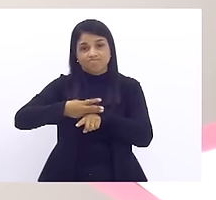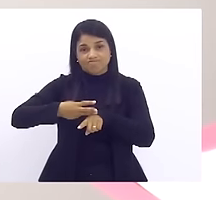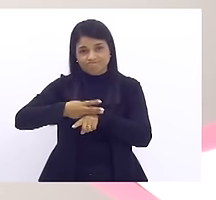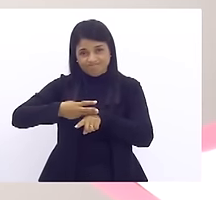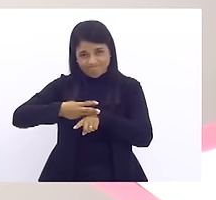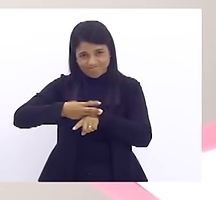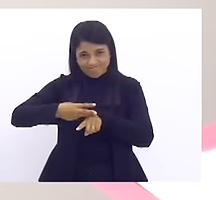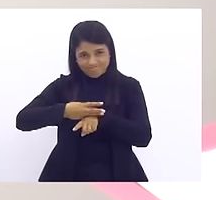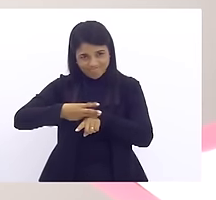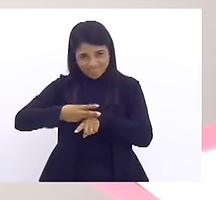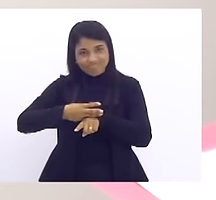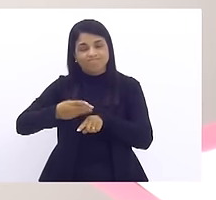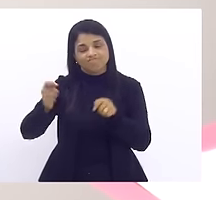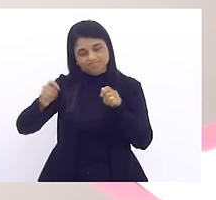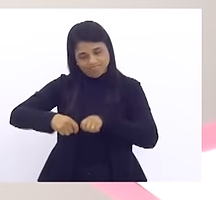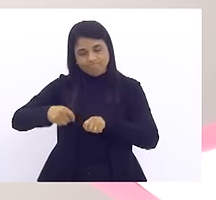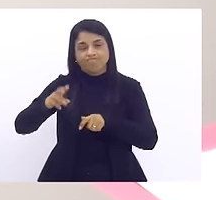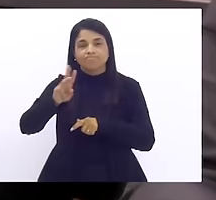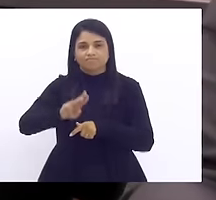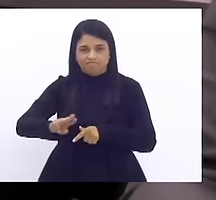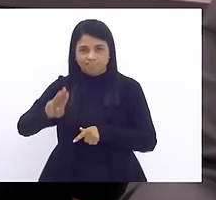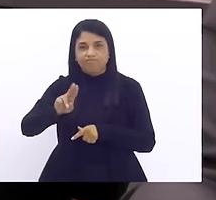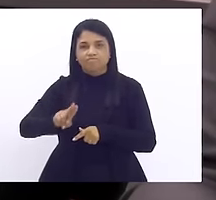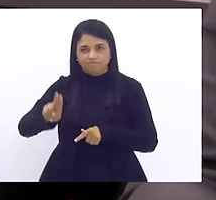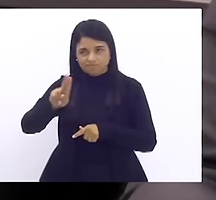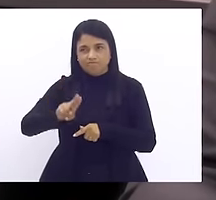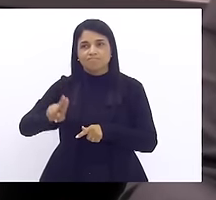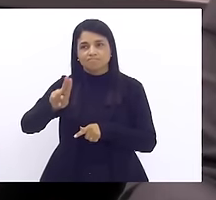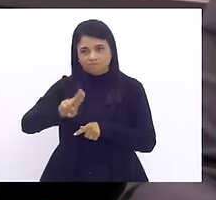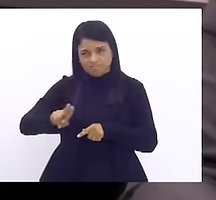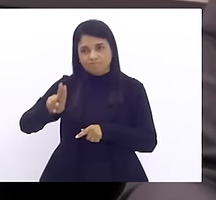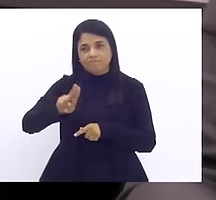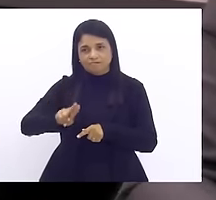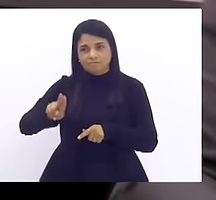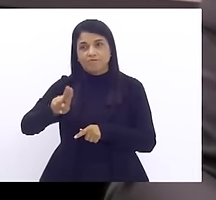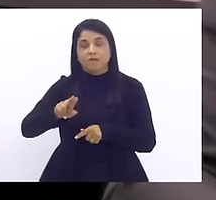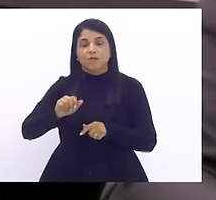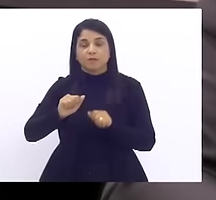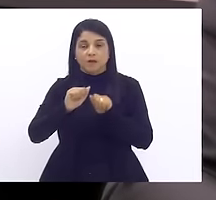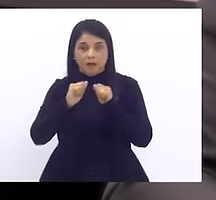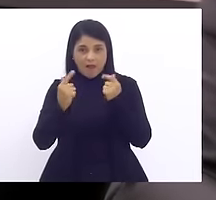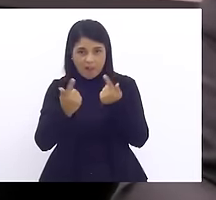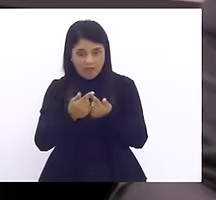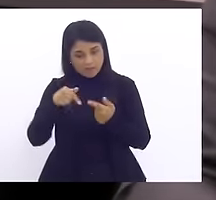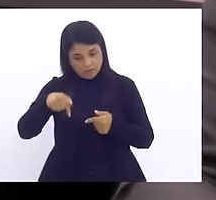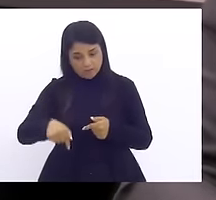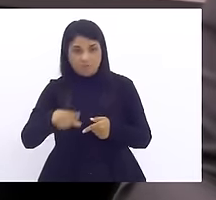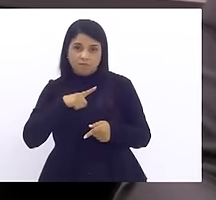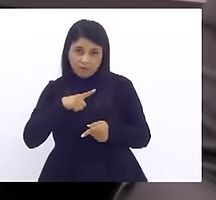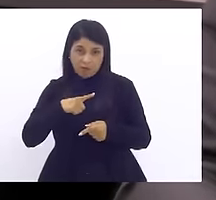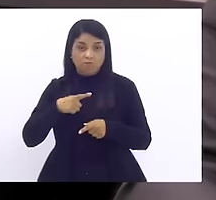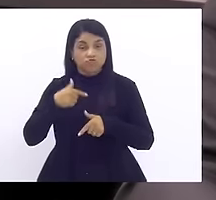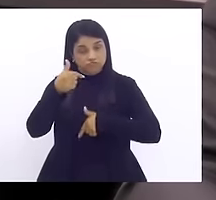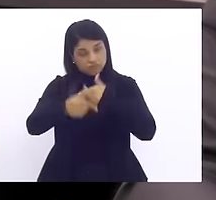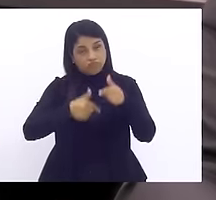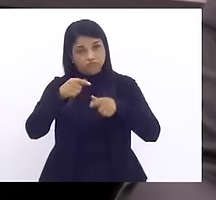ah estão sendo prestador de serviço ele pode usar o ar aqui na alerj Há muitos trabalhadores que são terceirizados acredito eu eles